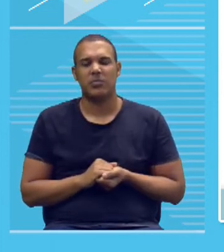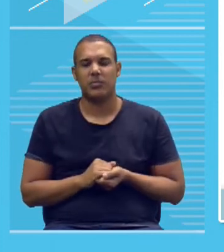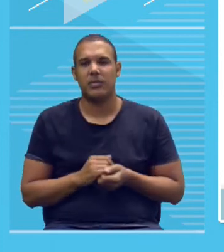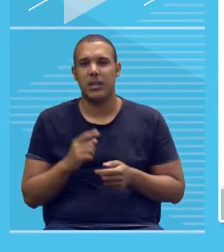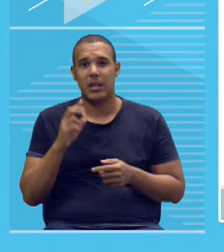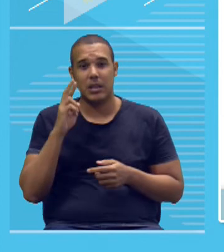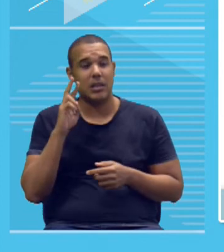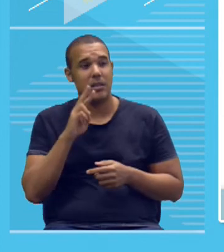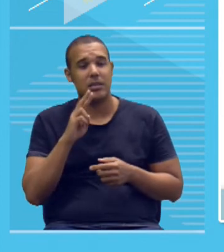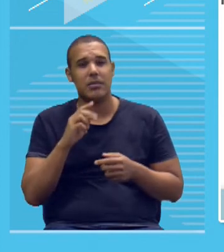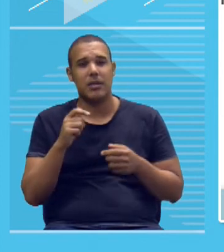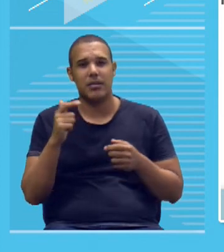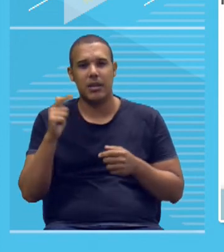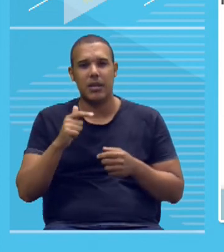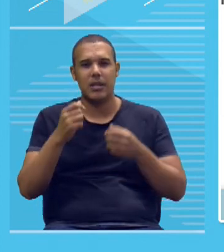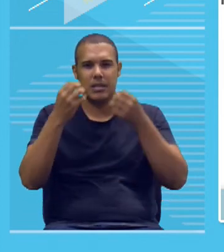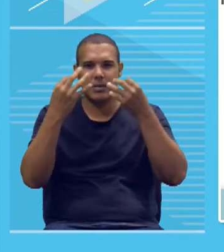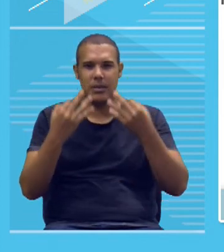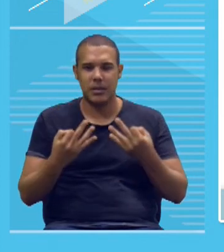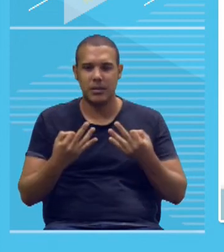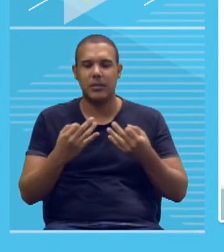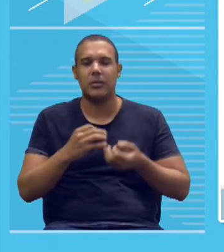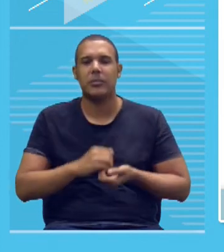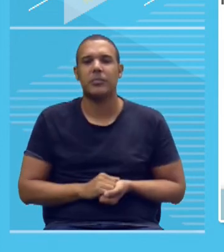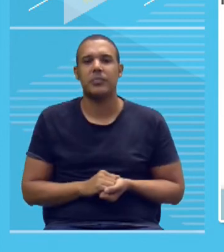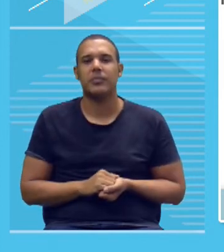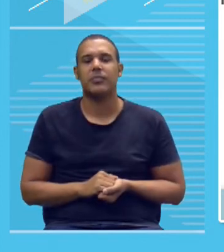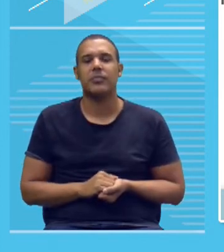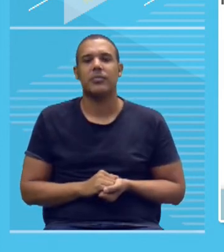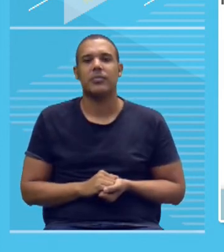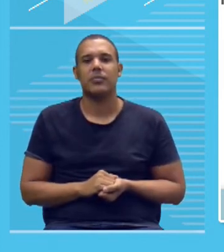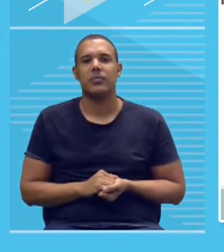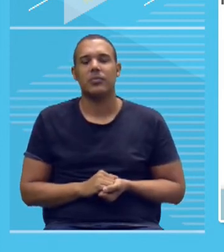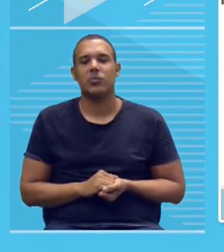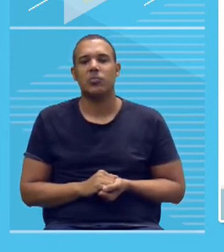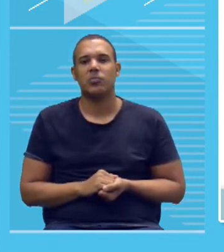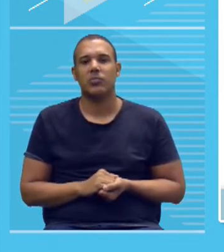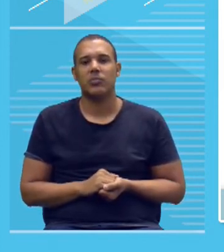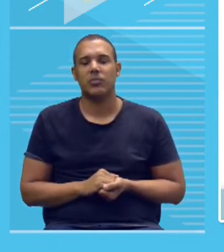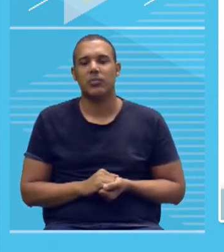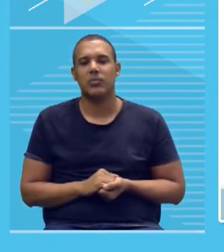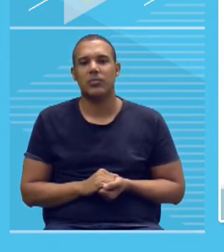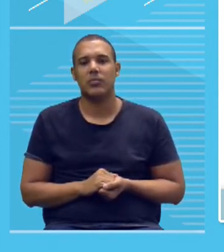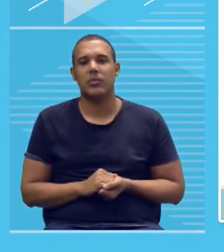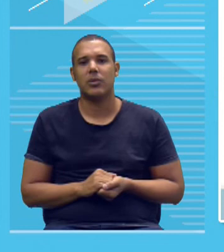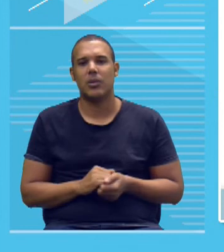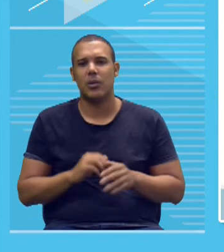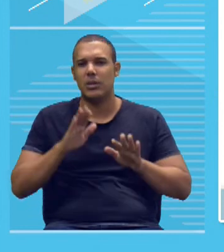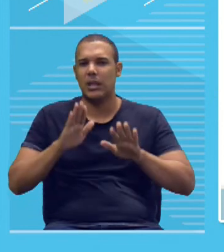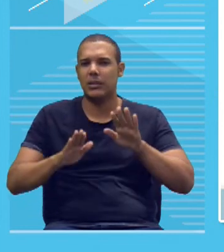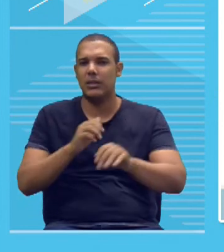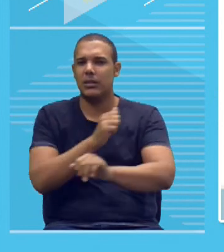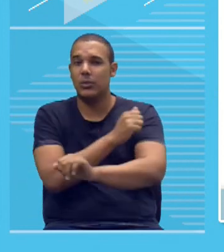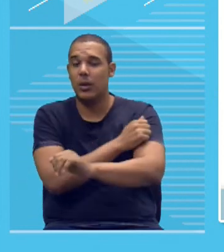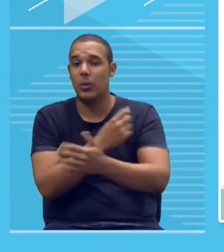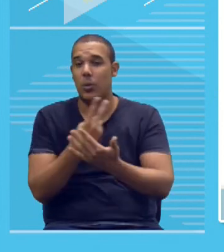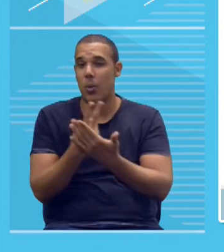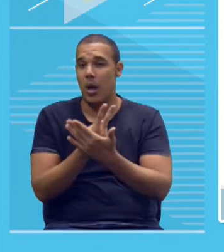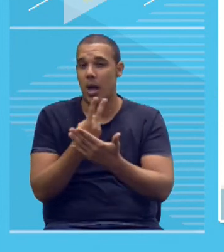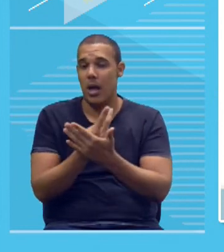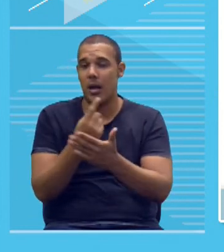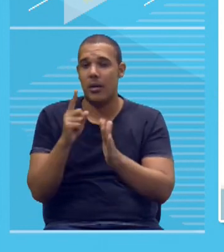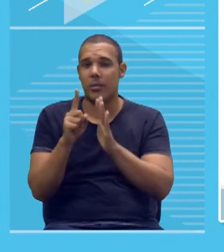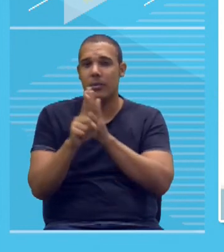estar sendo redobrada em cima desse detalhe professor que é justamente onde o aluno acaba errando a questão